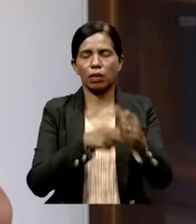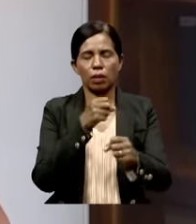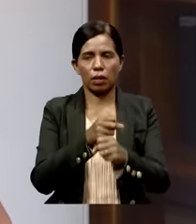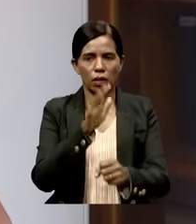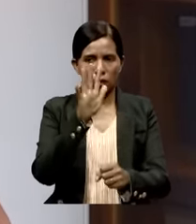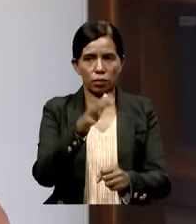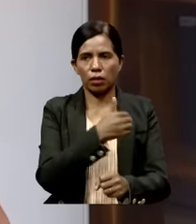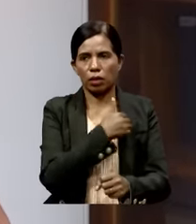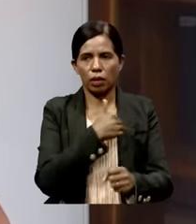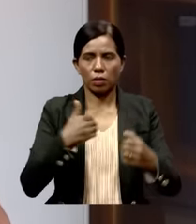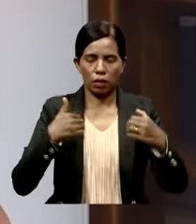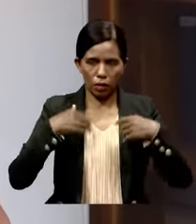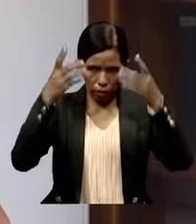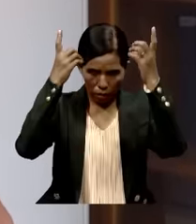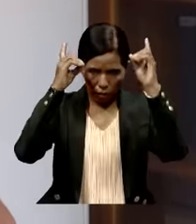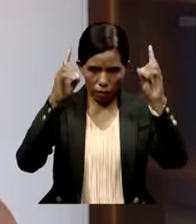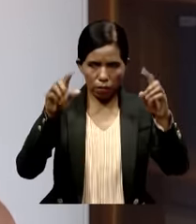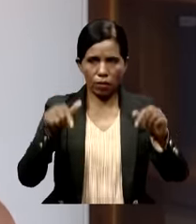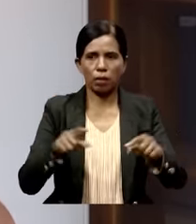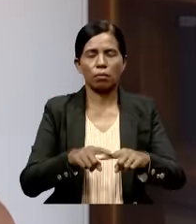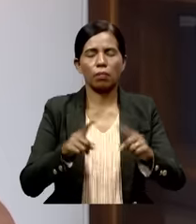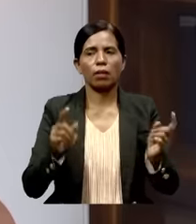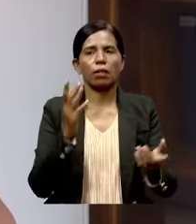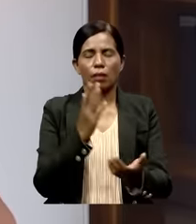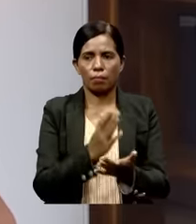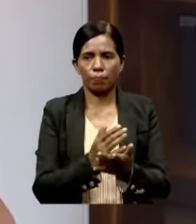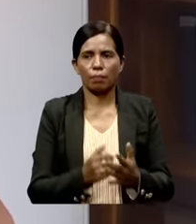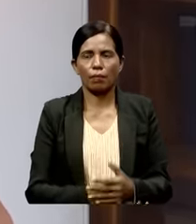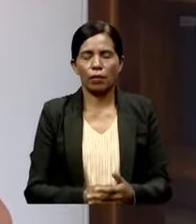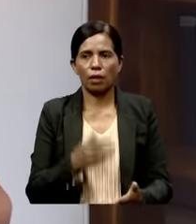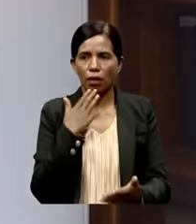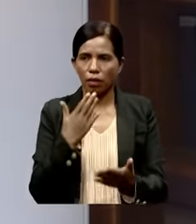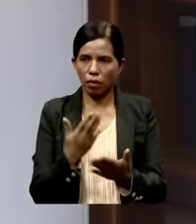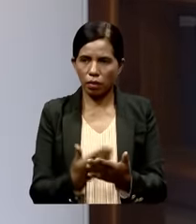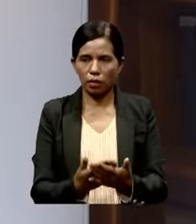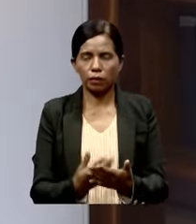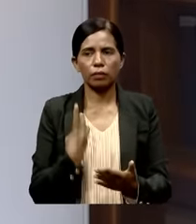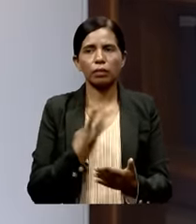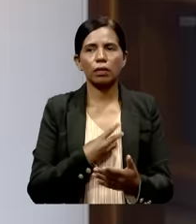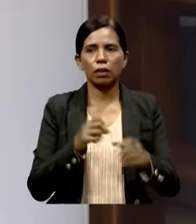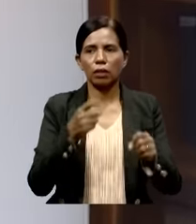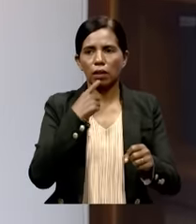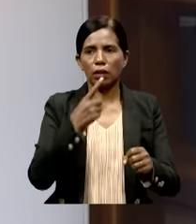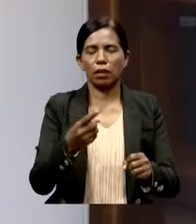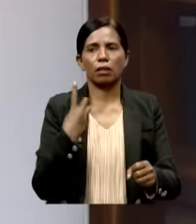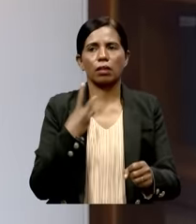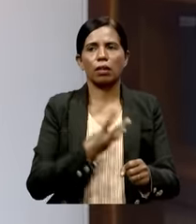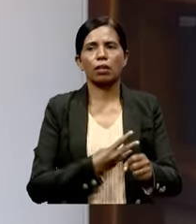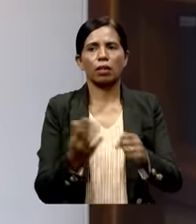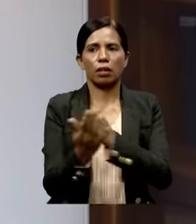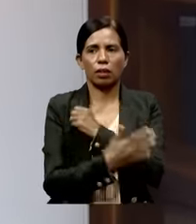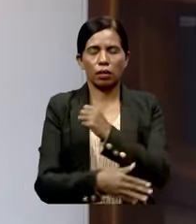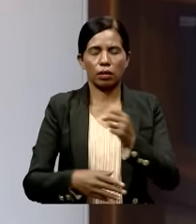iha decisão final baida né. Mas be ate vita. Dia kliu atu bela ita dehan kata ita ne hena sa un mistar